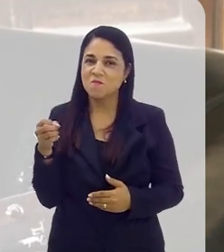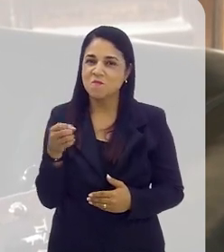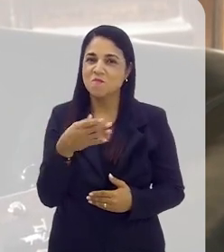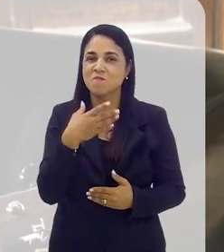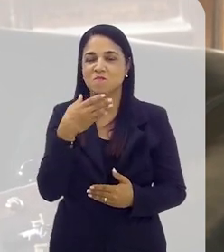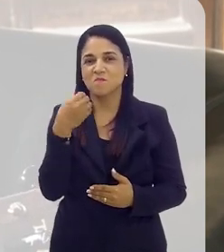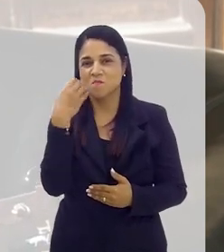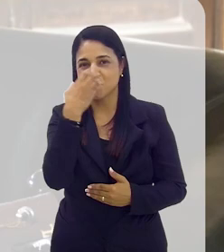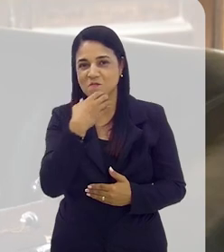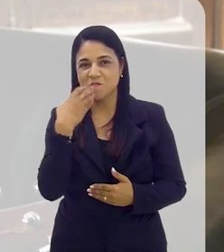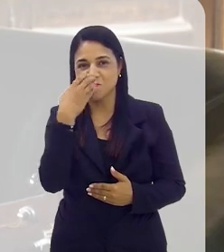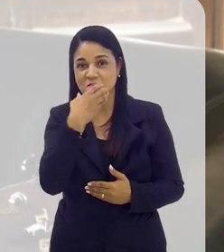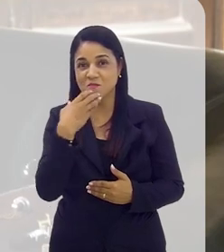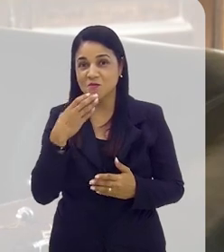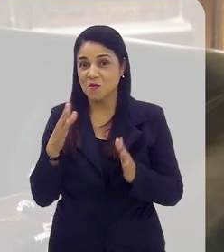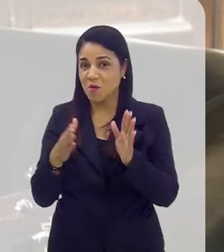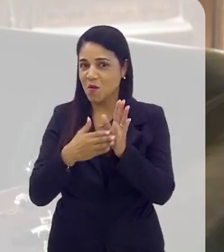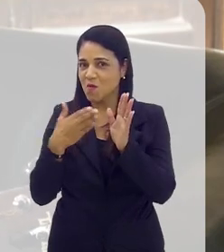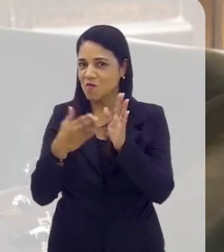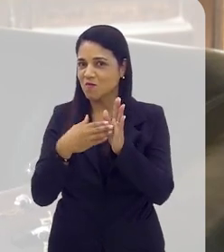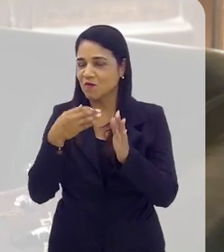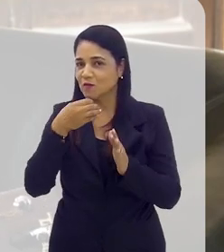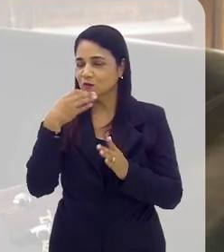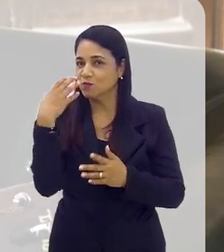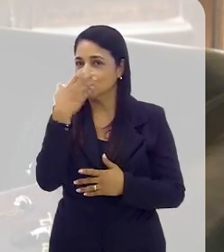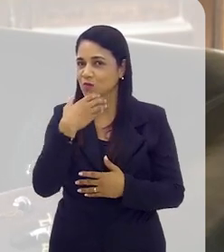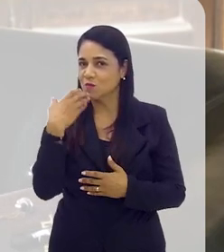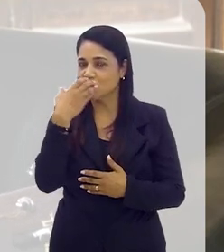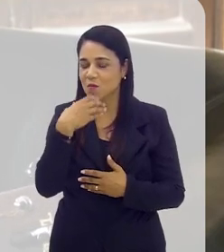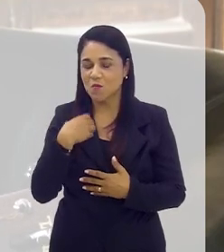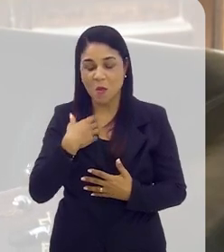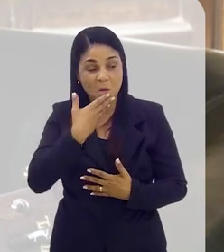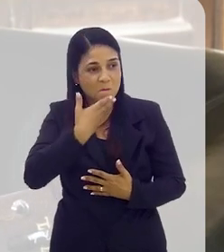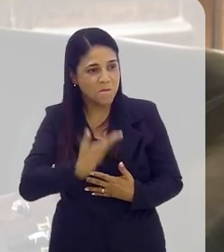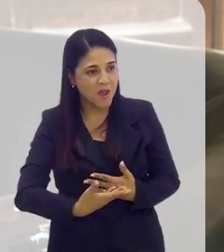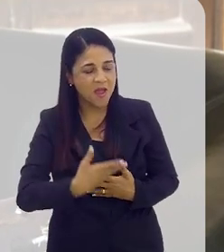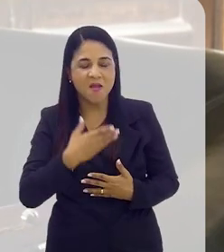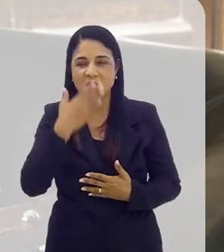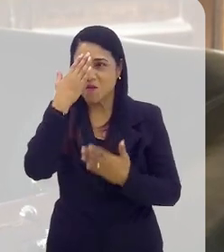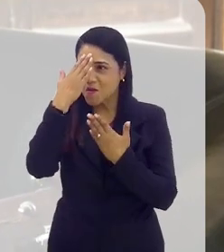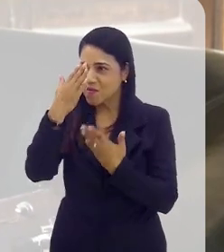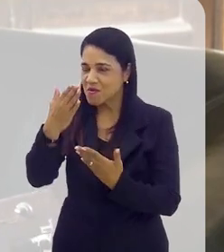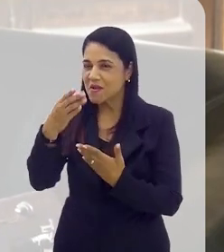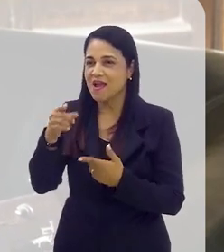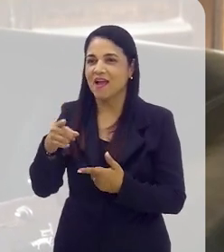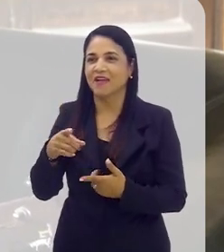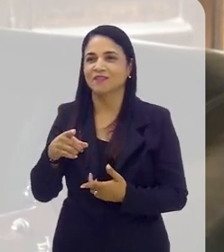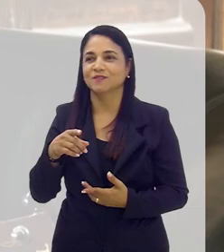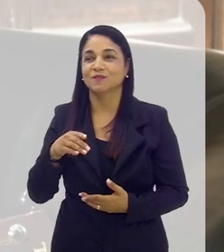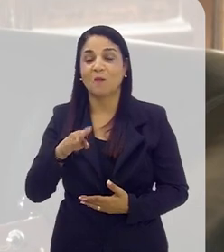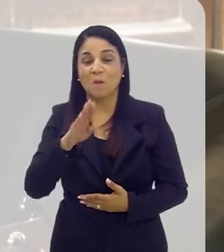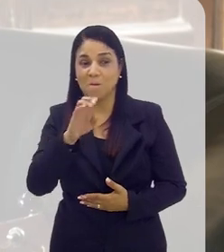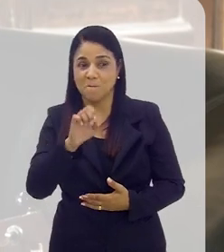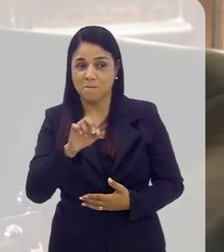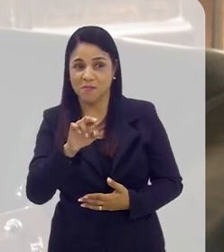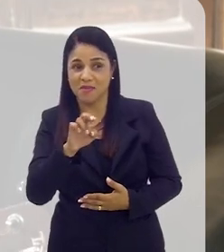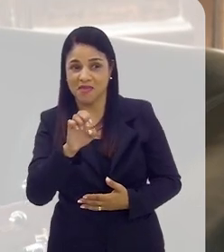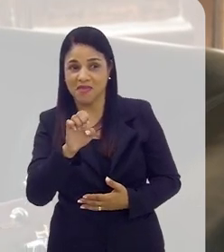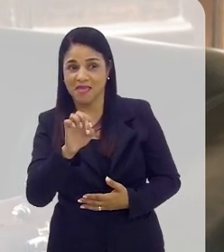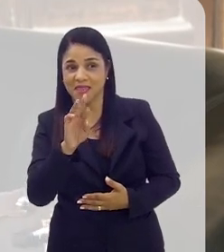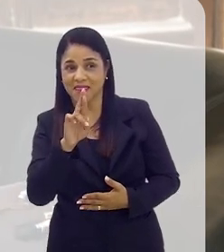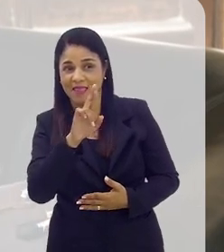aqui. Então, eu quero cantar uma canção inédita, bacana, talvez, né? Bacana aqui. Louvor, som. Inédito. Música inédita. Essa é inédita. Eu tô essa besta é com